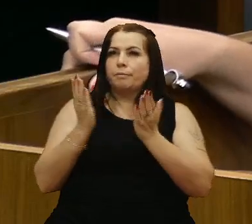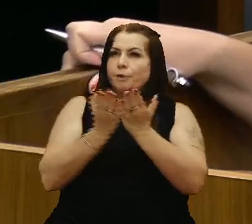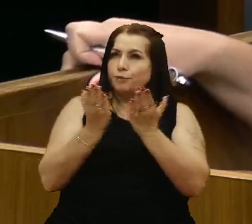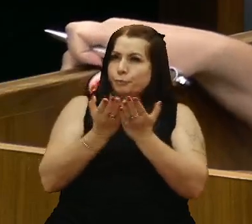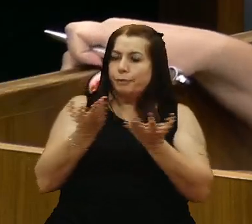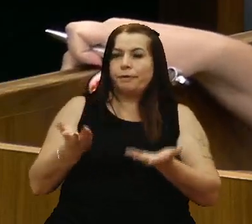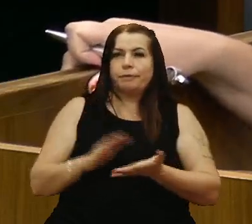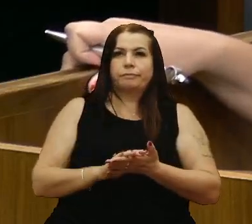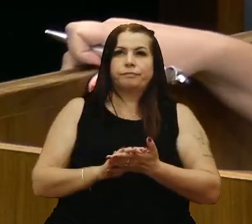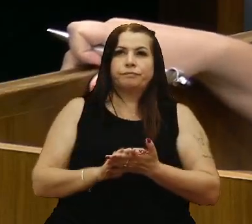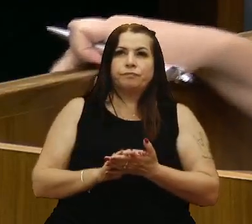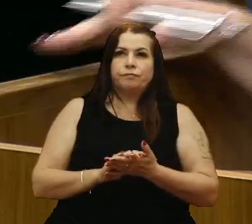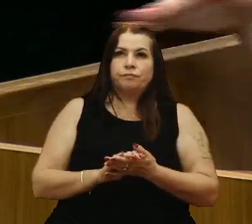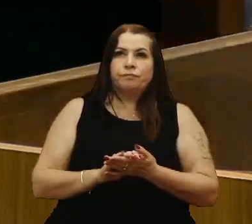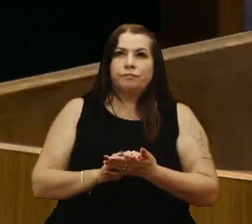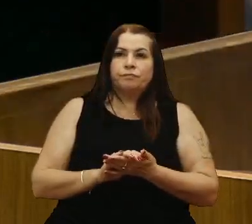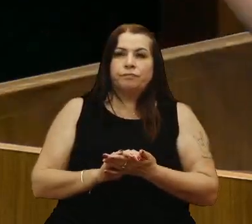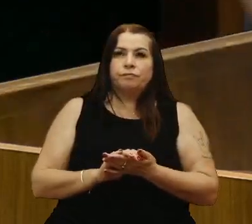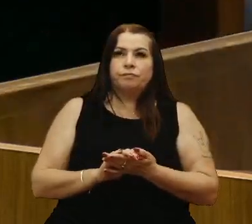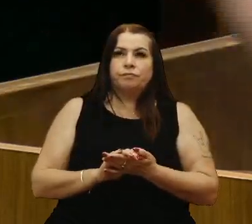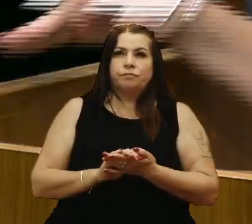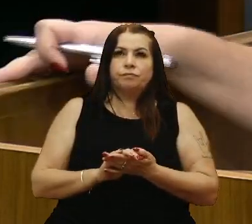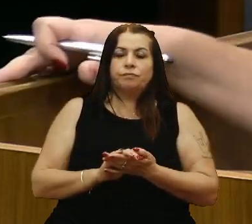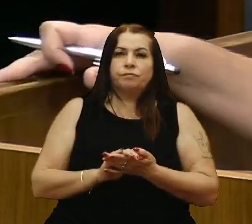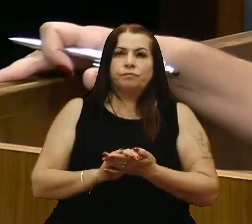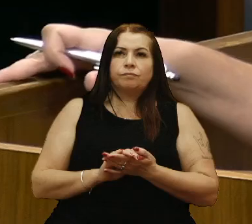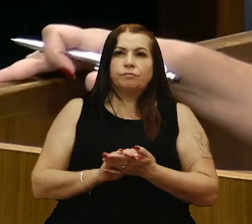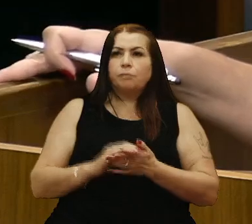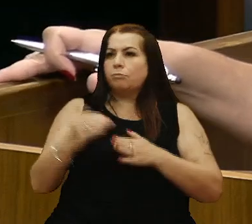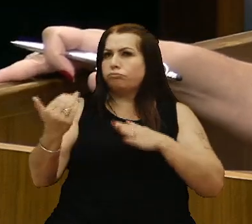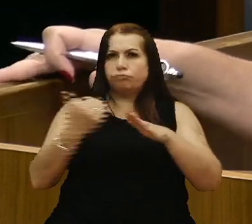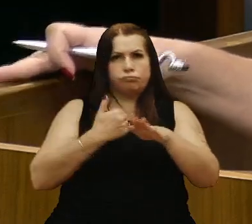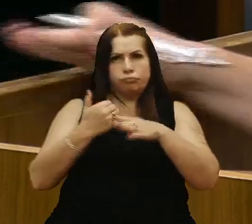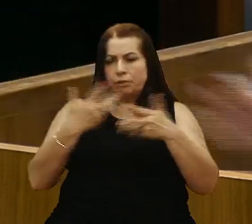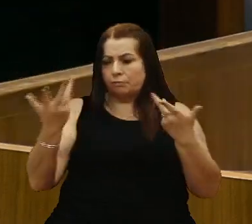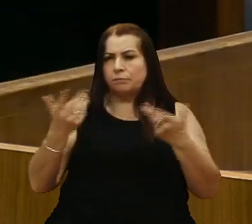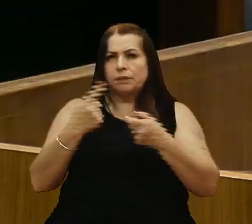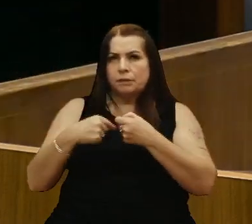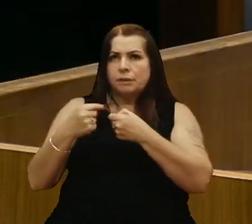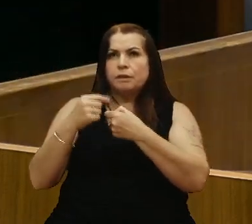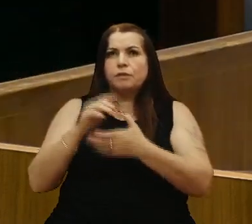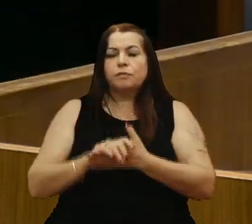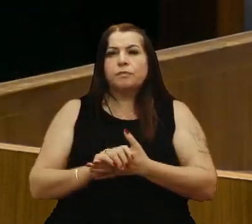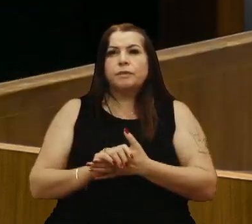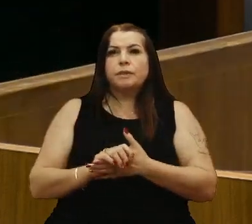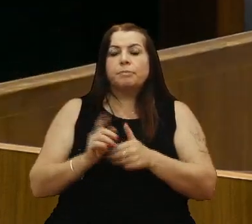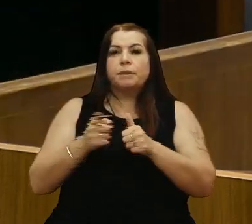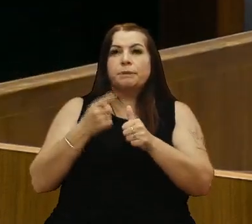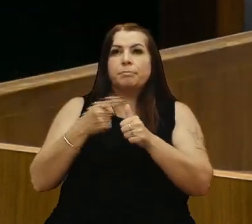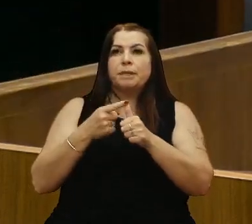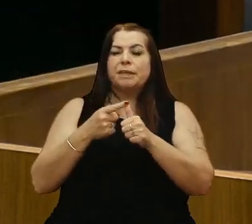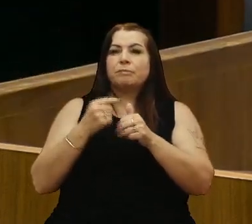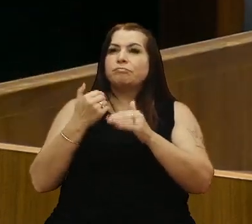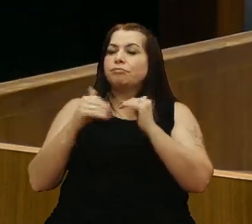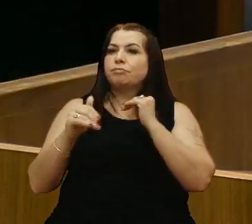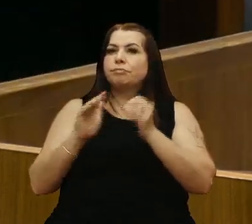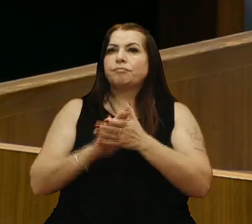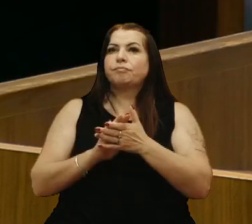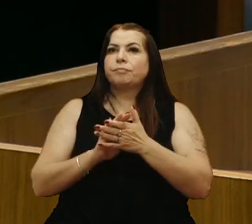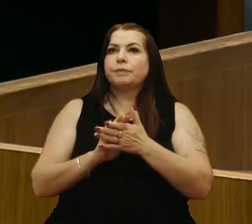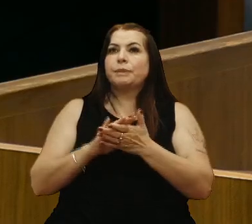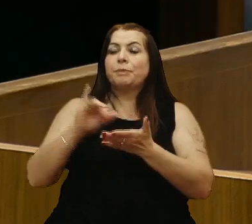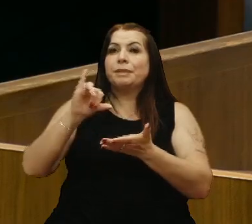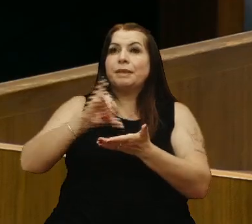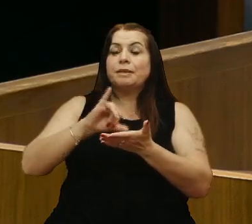estudar, para, né, transitar na nossa cidade. Primeiro, a contradição central